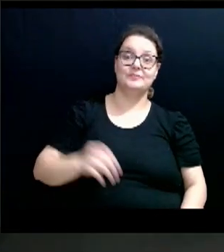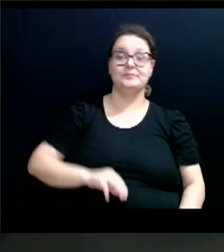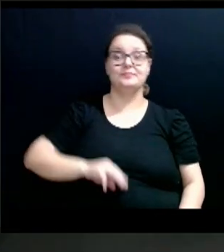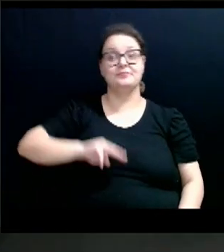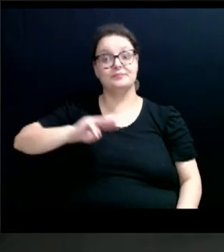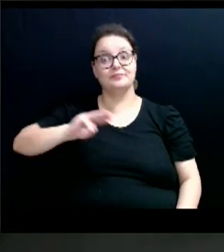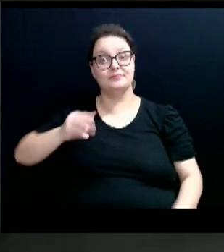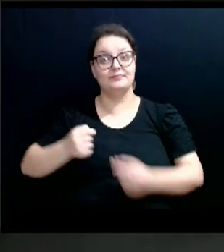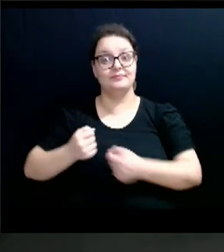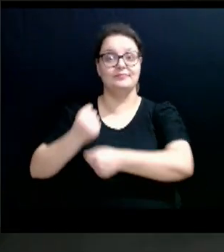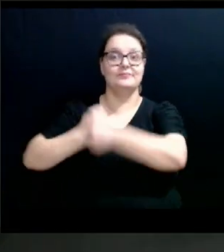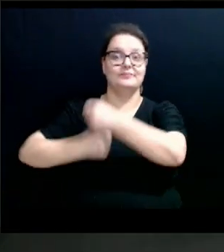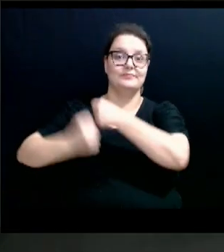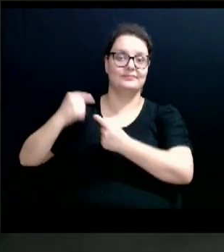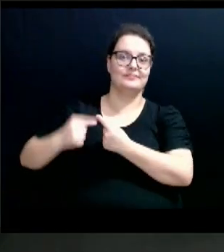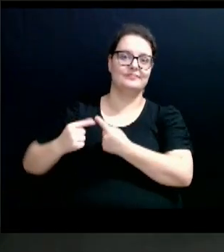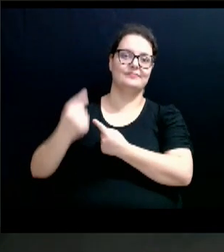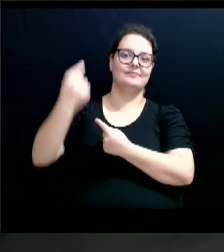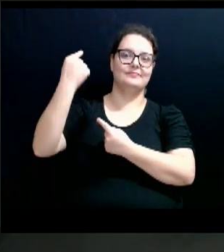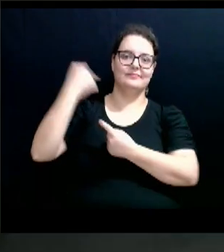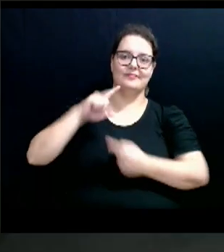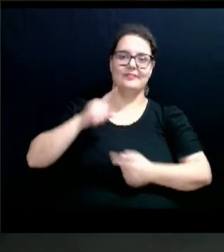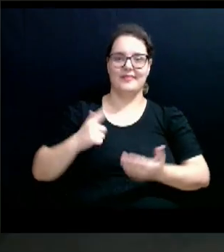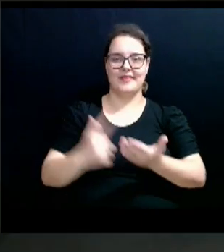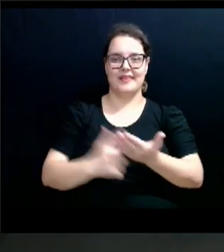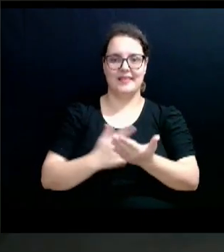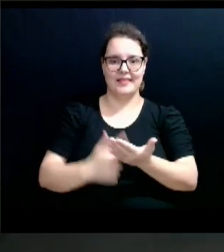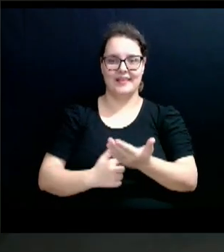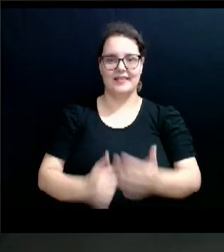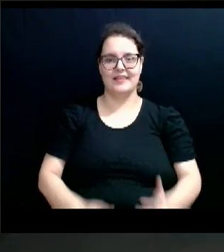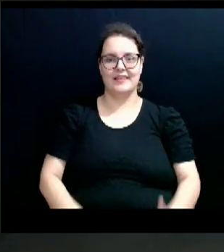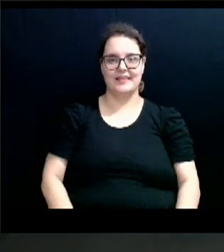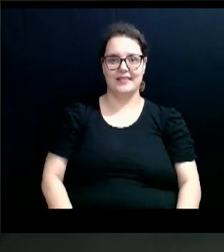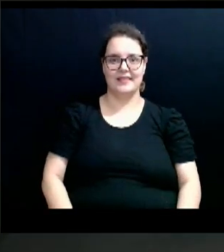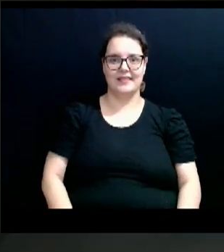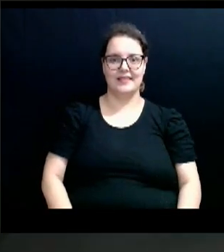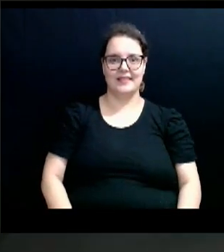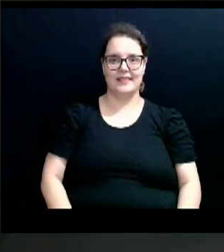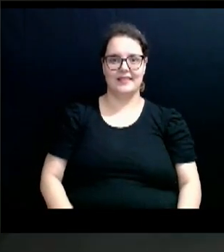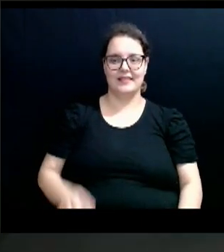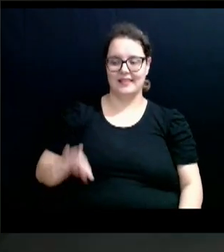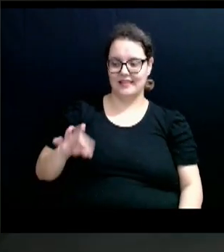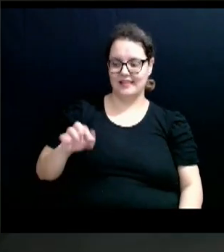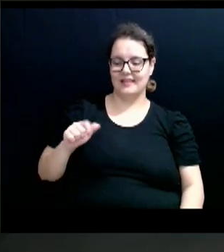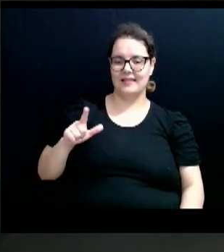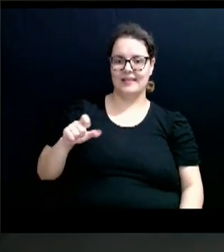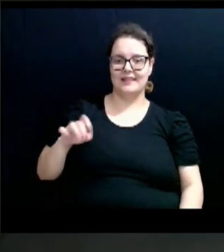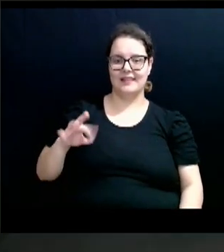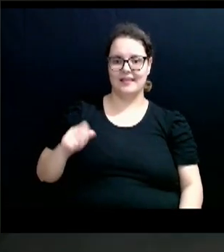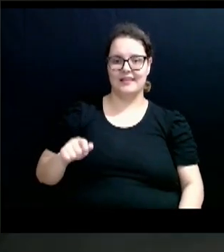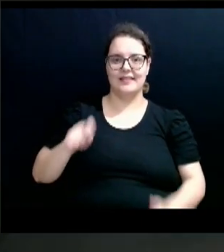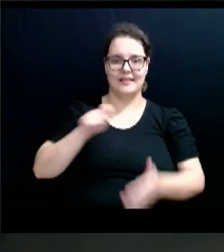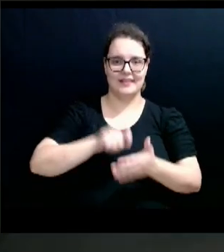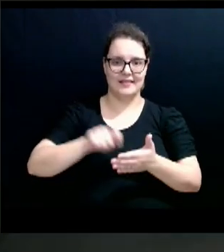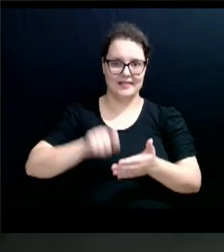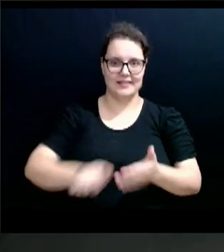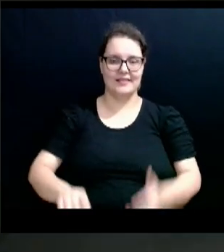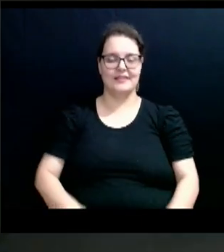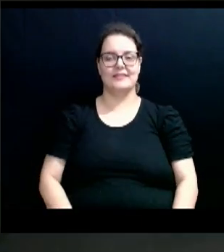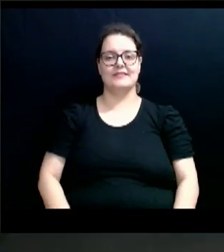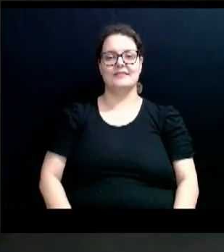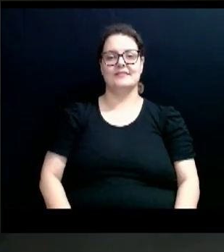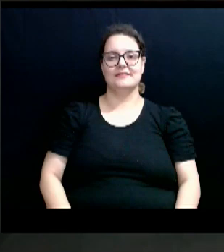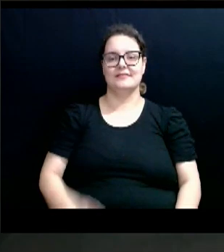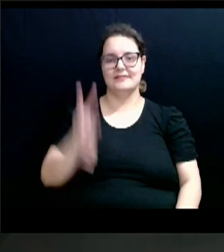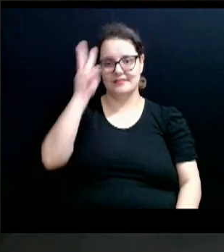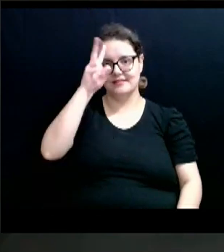anos. Esse é o livro, né, que a Thalita escreveu por conta desse resgate histórico,